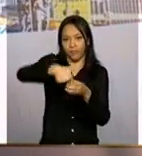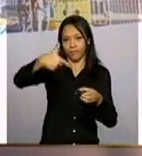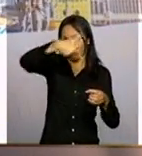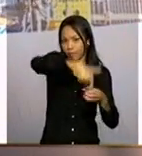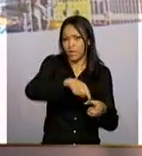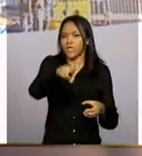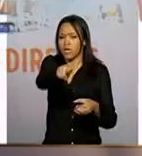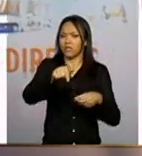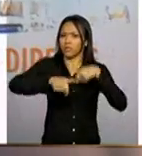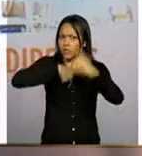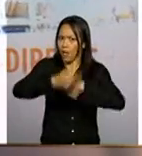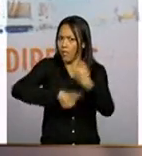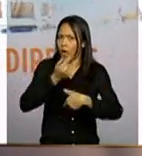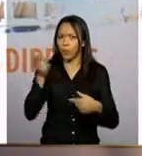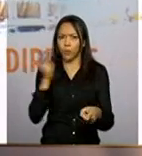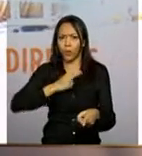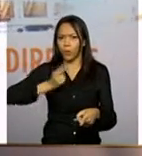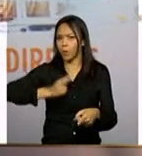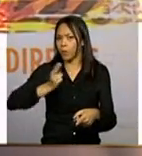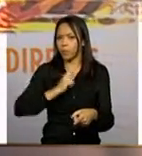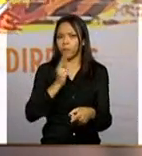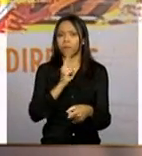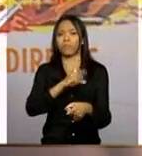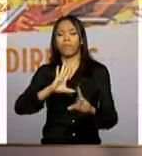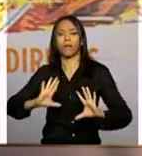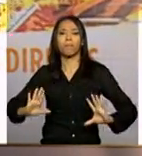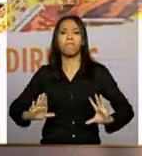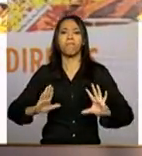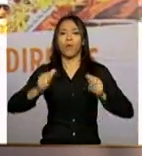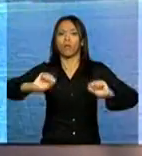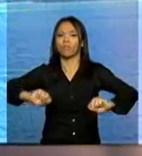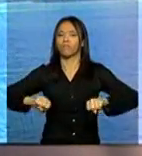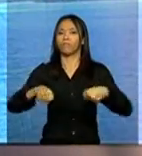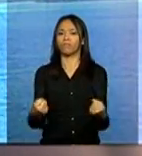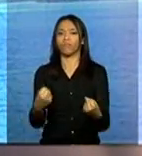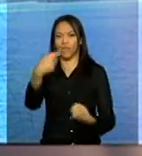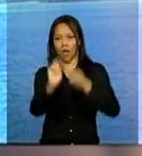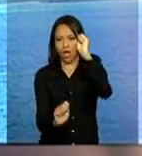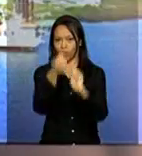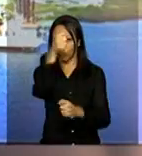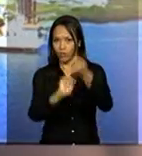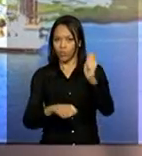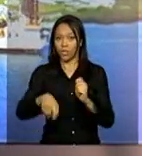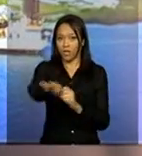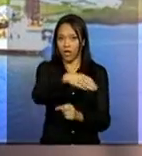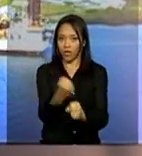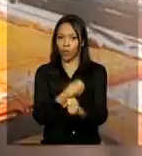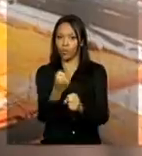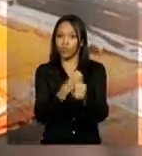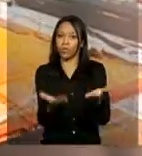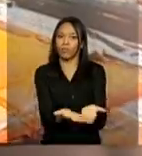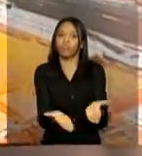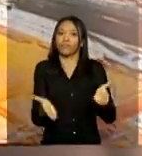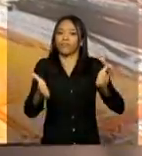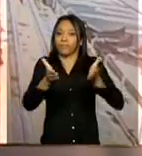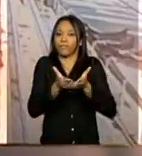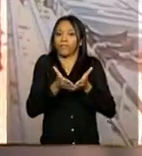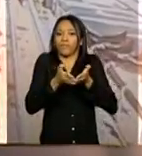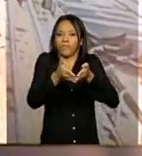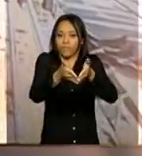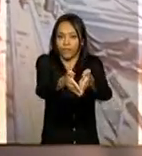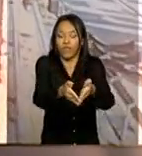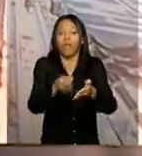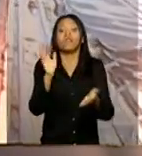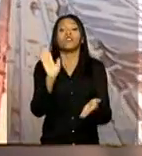toda velocidade e contribui para a consolidação da nossa indústria naval. Além dele, 6 estaleiros já foram construídos e